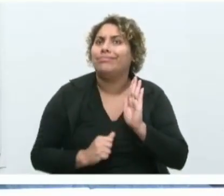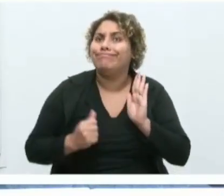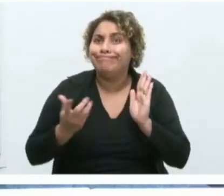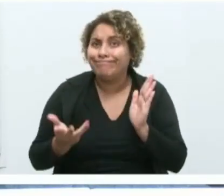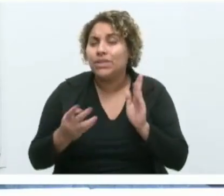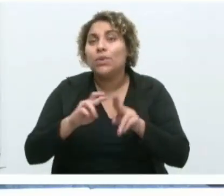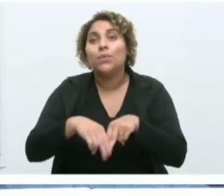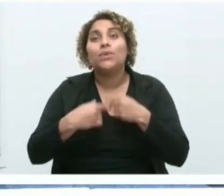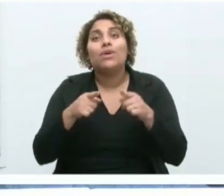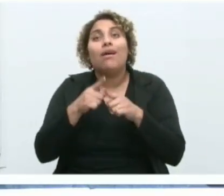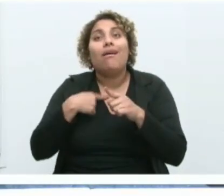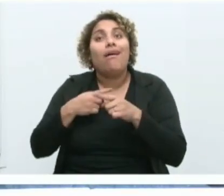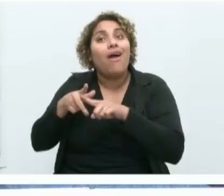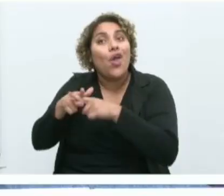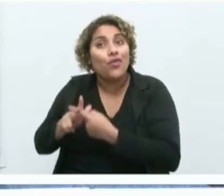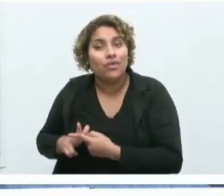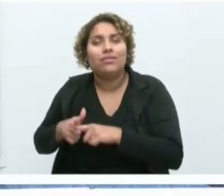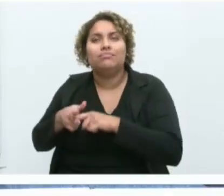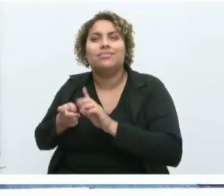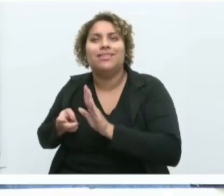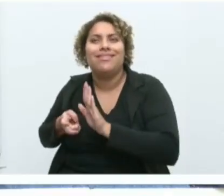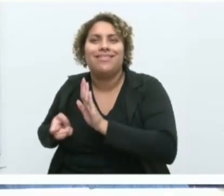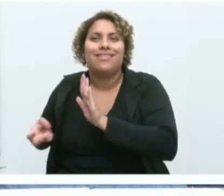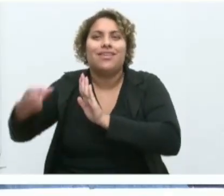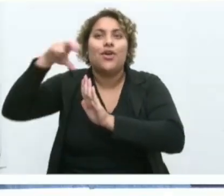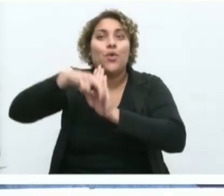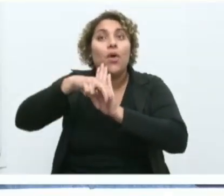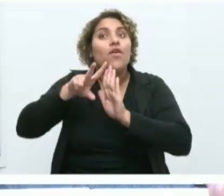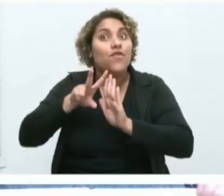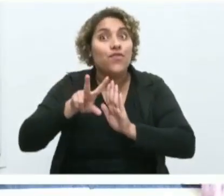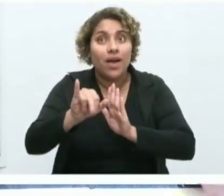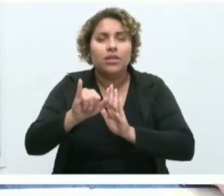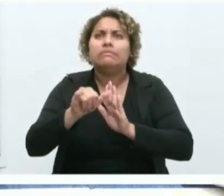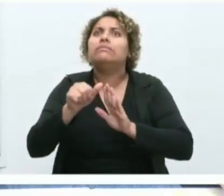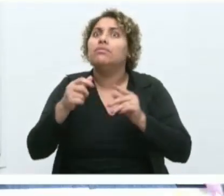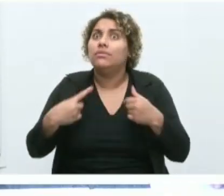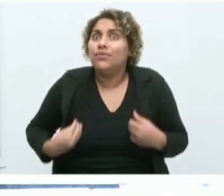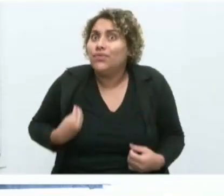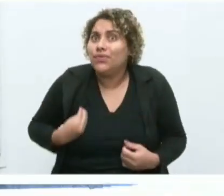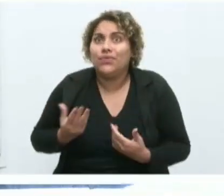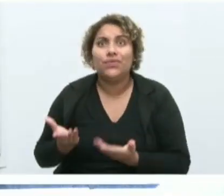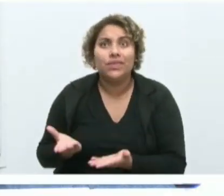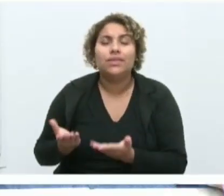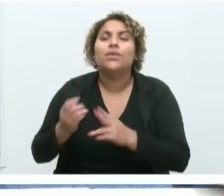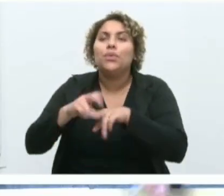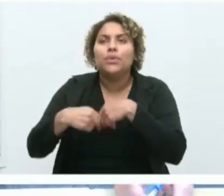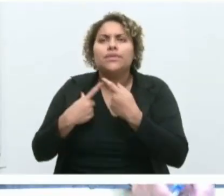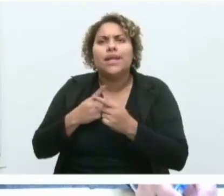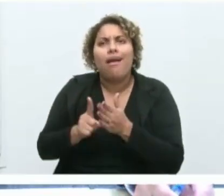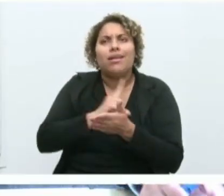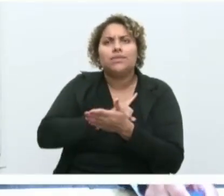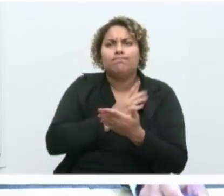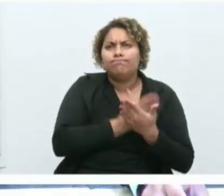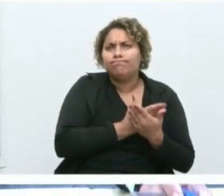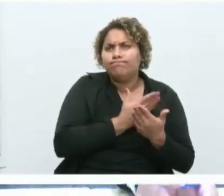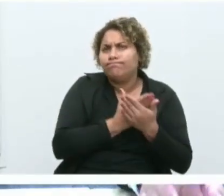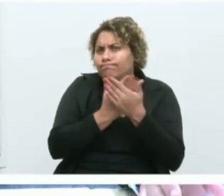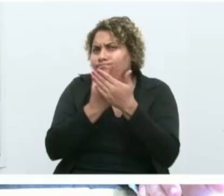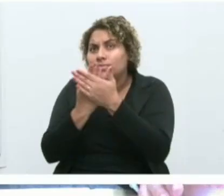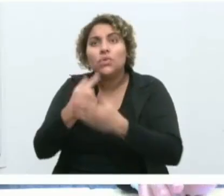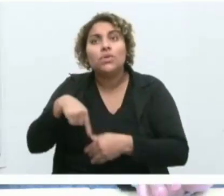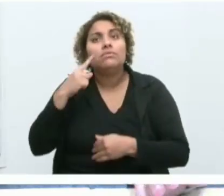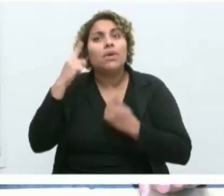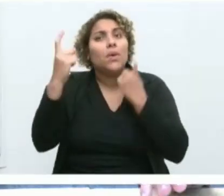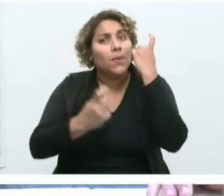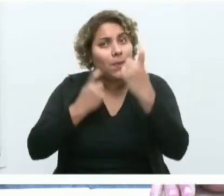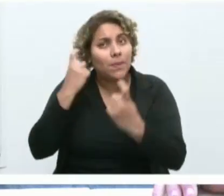reforma tributária está aí. Os desafios já estão aí, como o Valadão falou, tem, né, todo um estudo e a gente tem que se preocupar com isso. Por isso